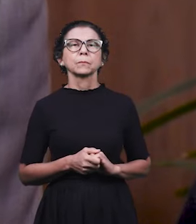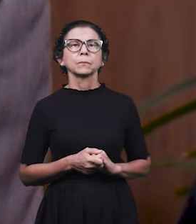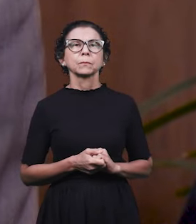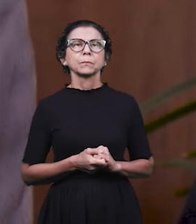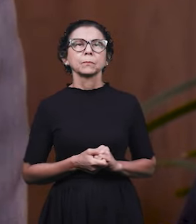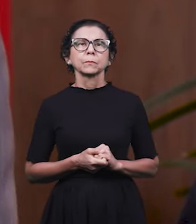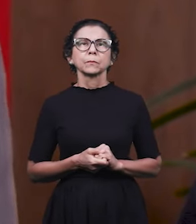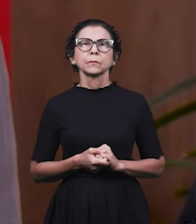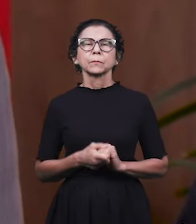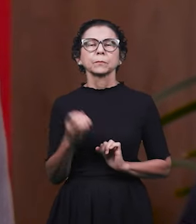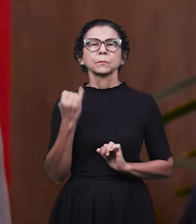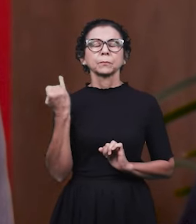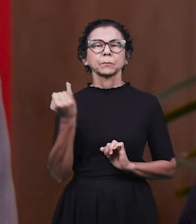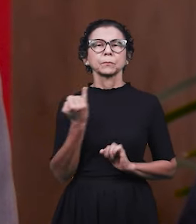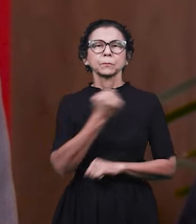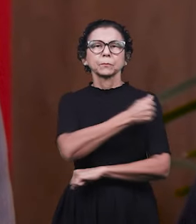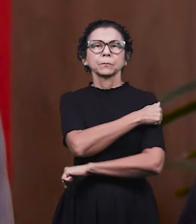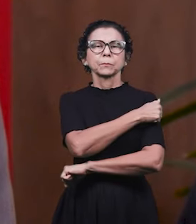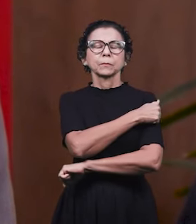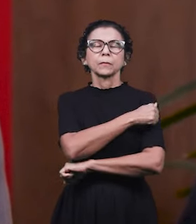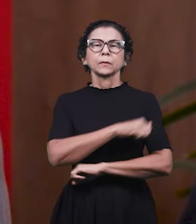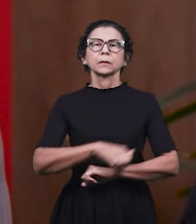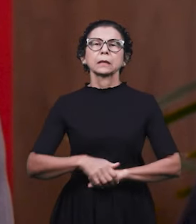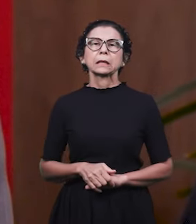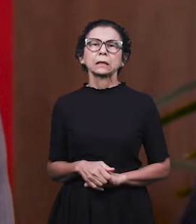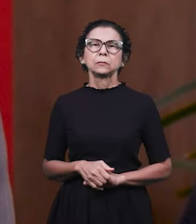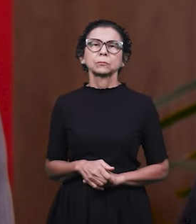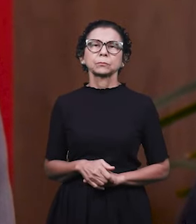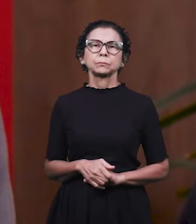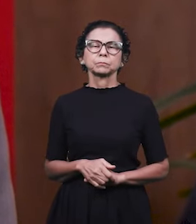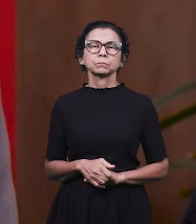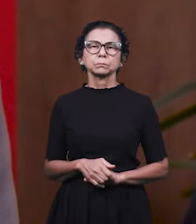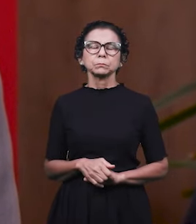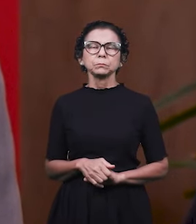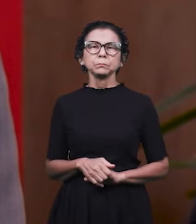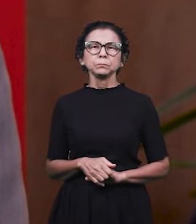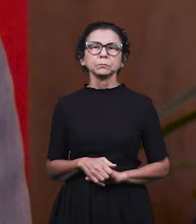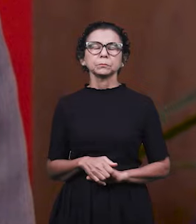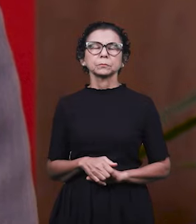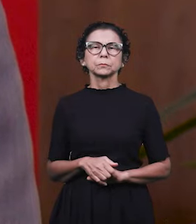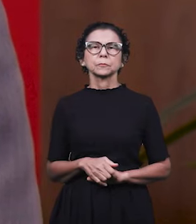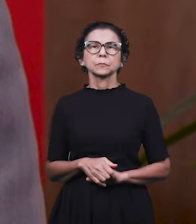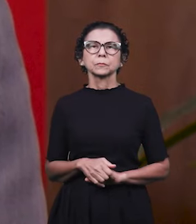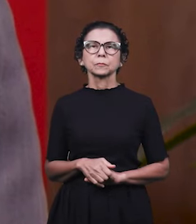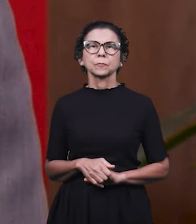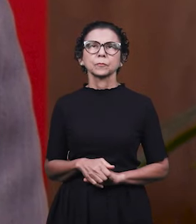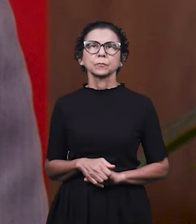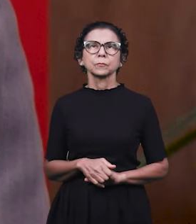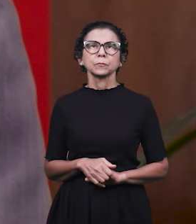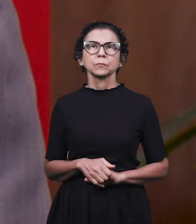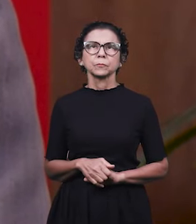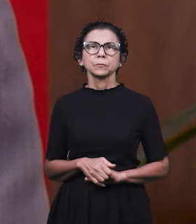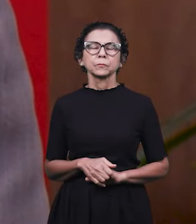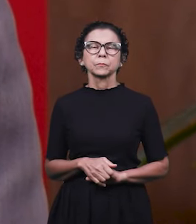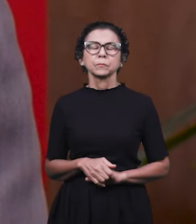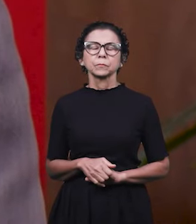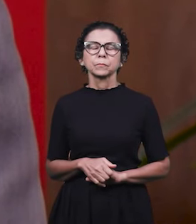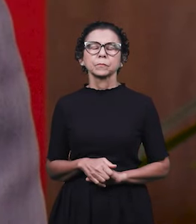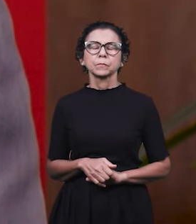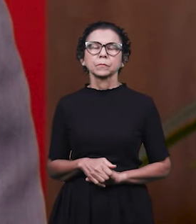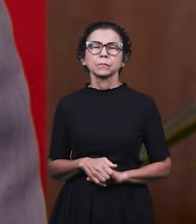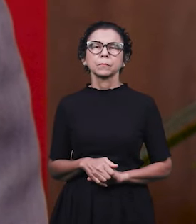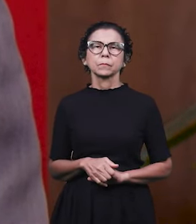que os alunos, eles se apropriem de um recurso muito importante que ele